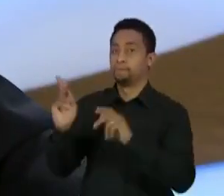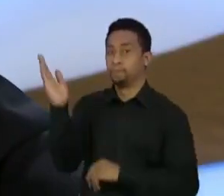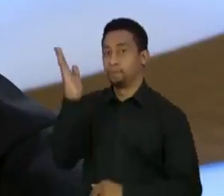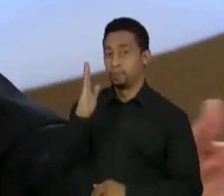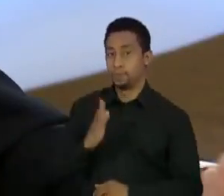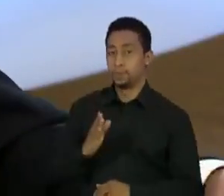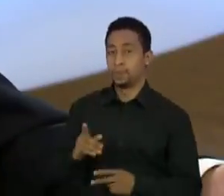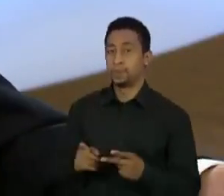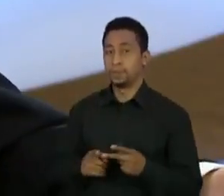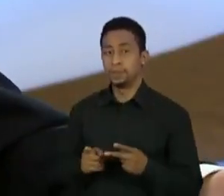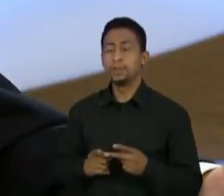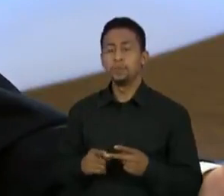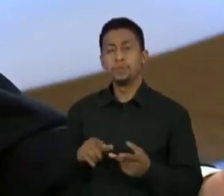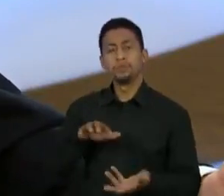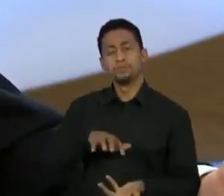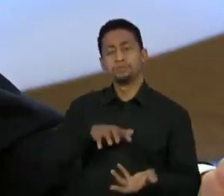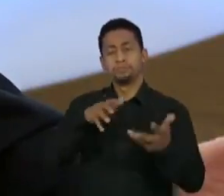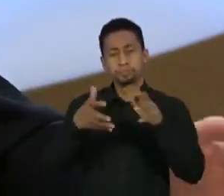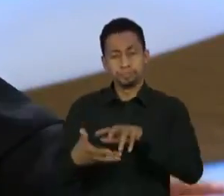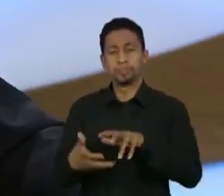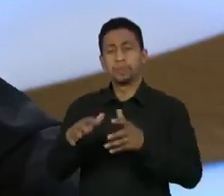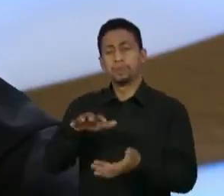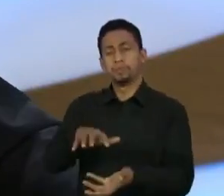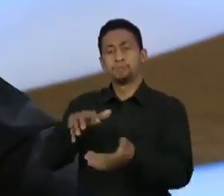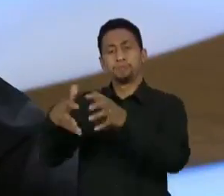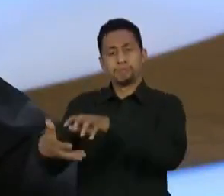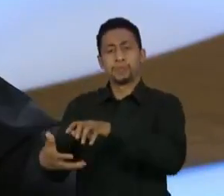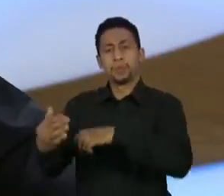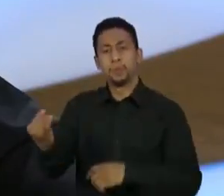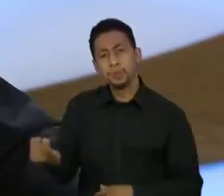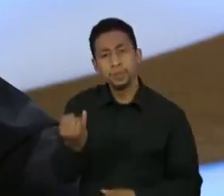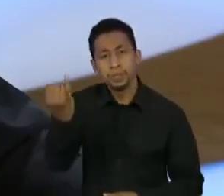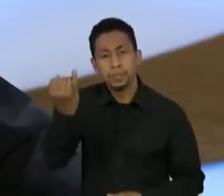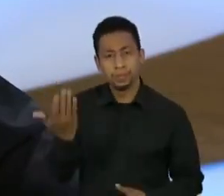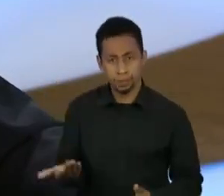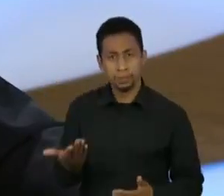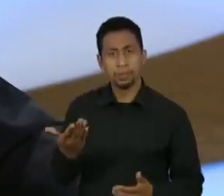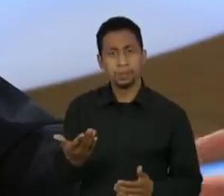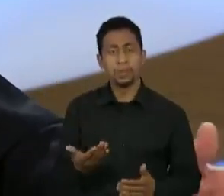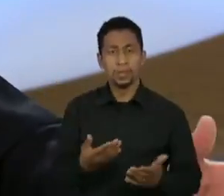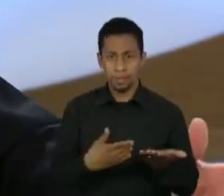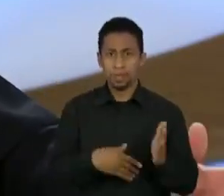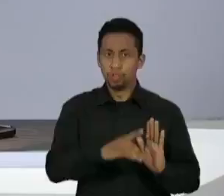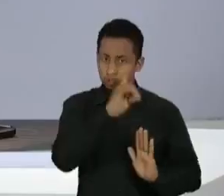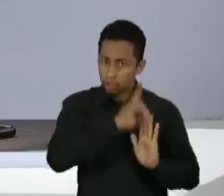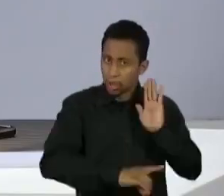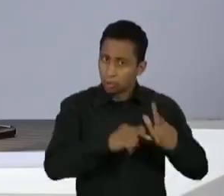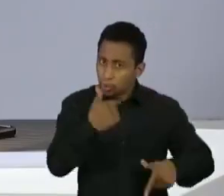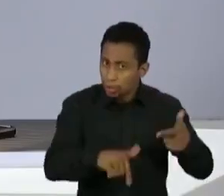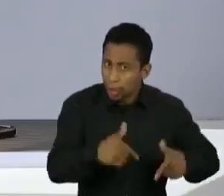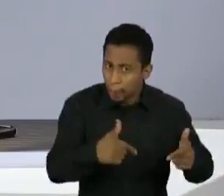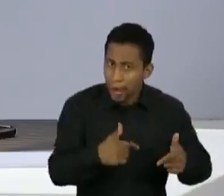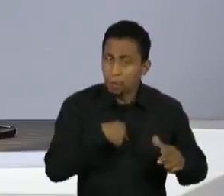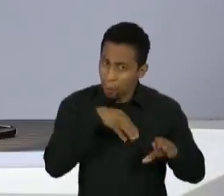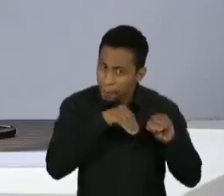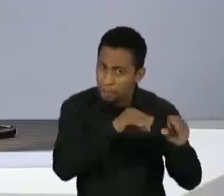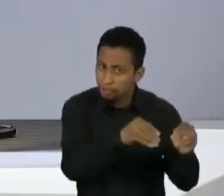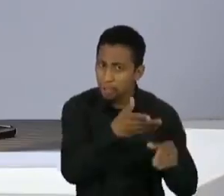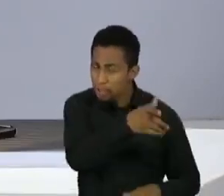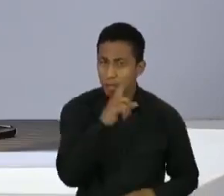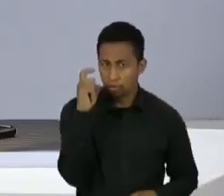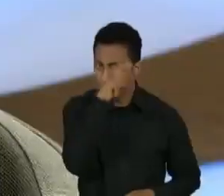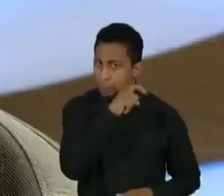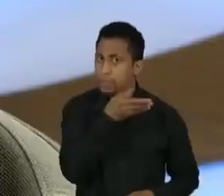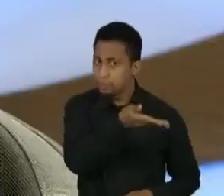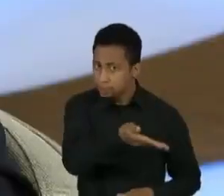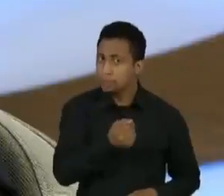ponto. Segundo ponto, fiz reformas fundamentais. Convenhamos, mexer em direito do trabalho é um vespeiro. Nós fizemos,